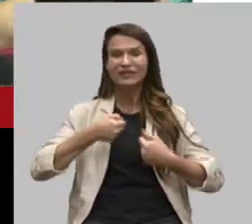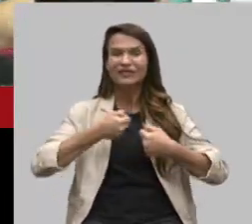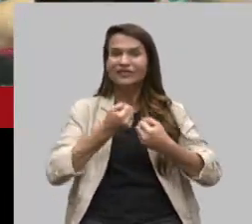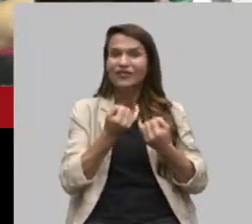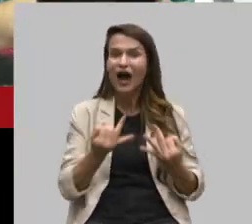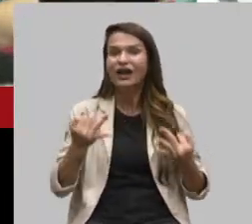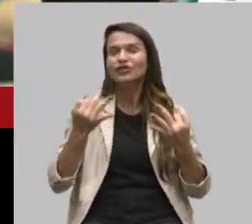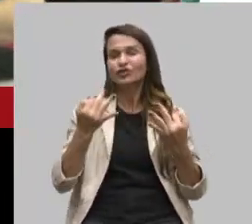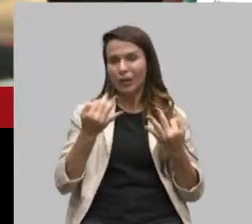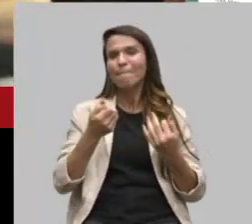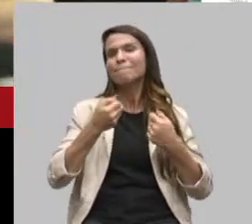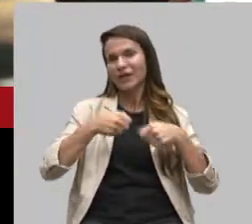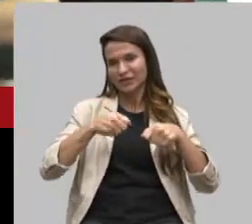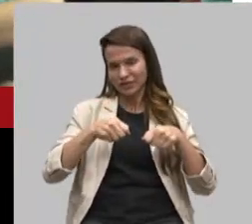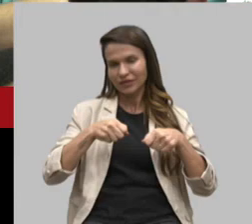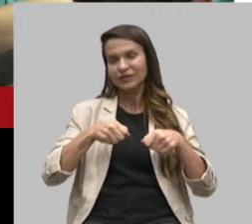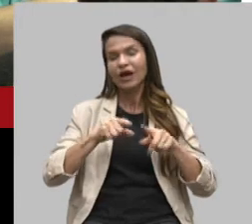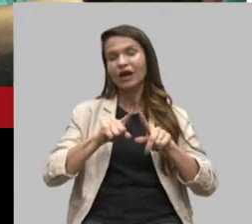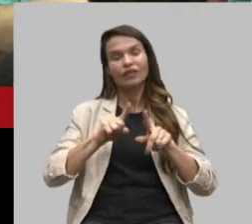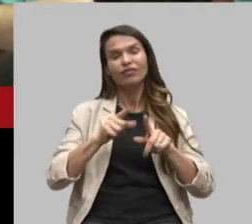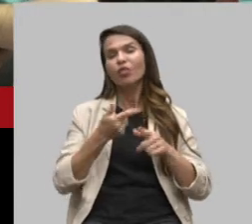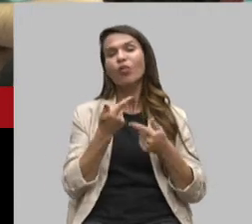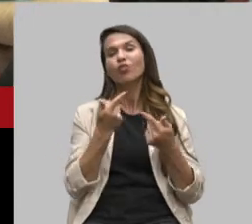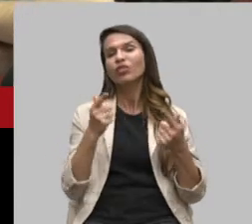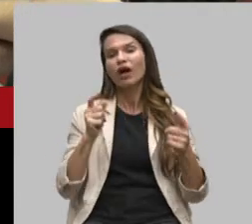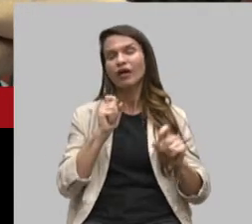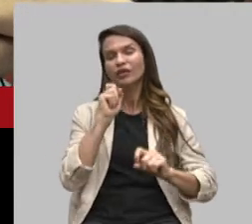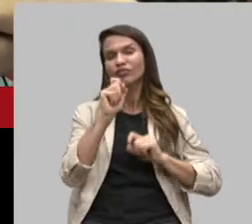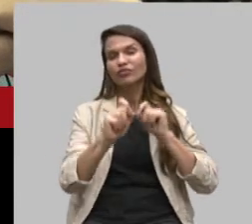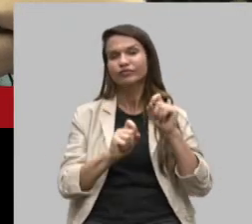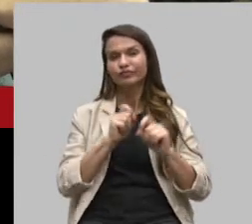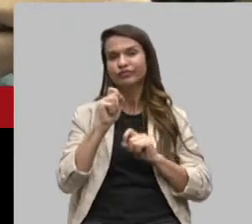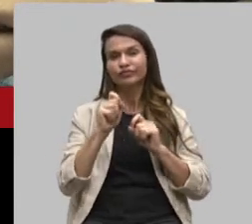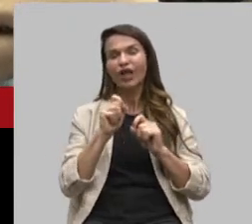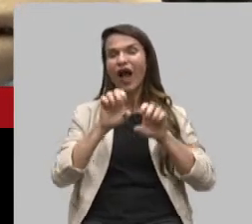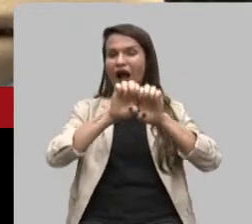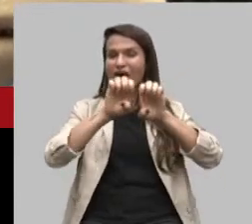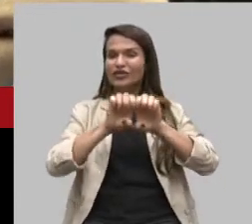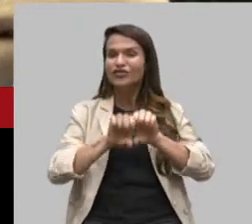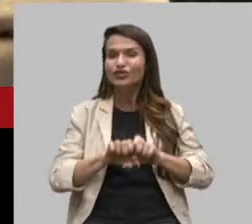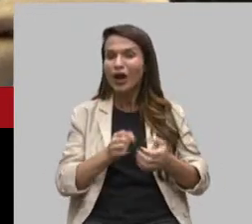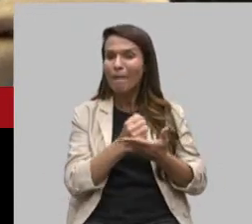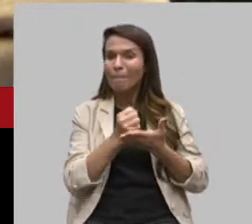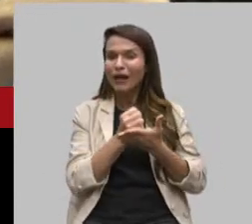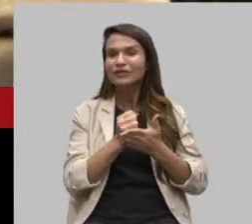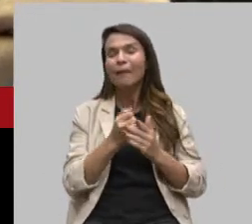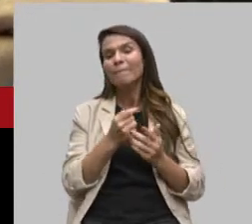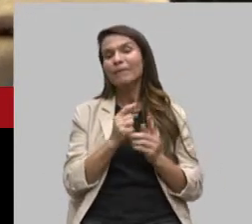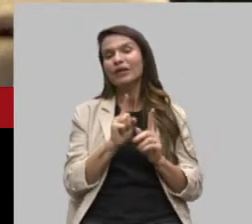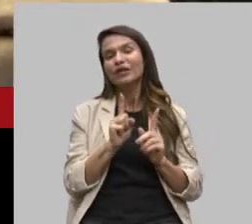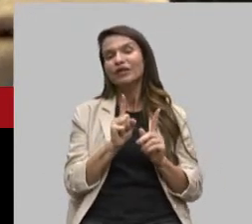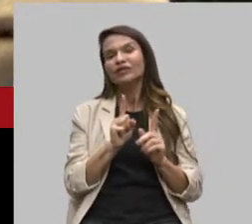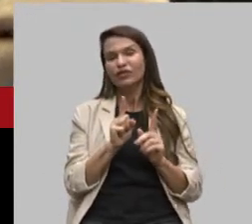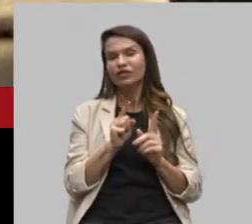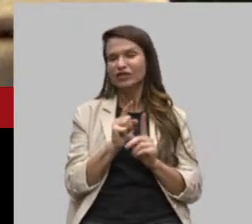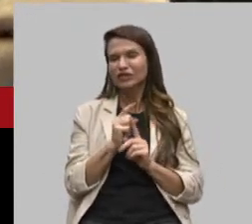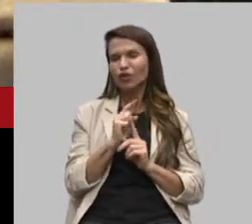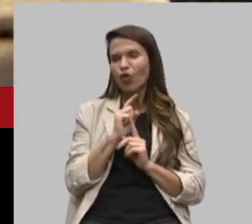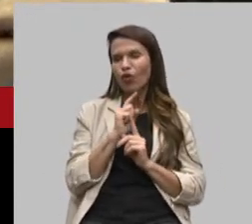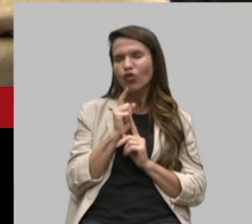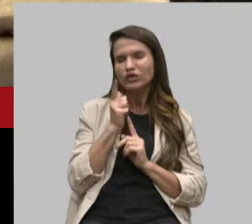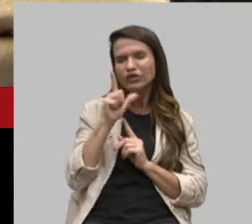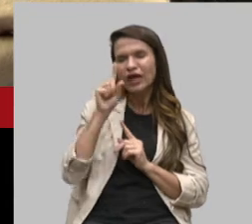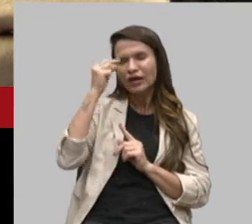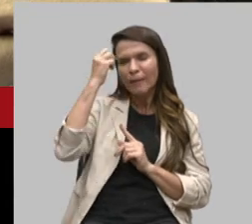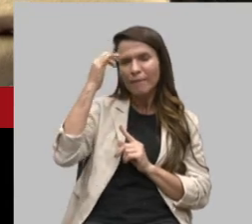precisa de muitas coisas a gente não tem a a estrutura básica mas a gente também Vocês conseguem imaginar como seria o